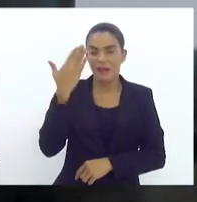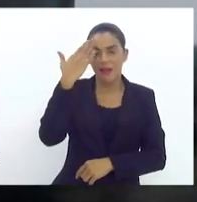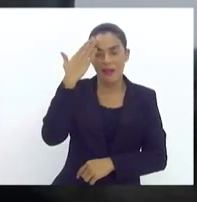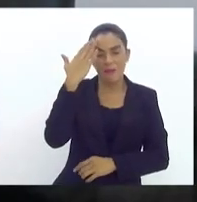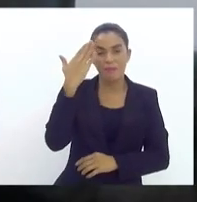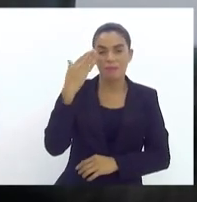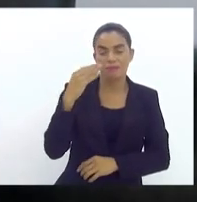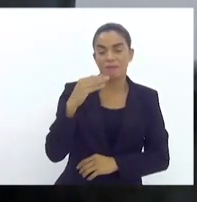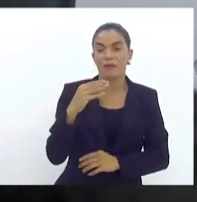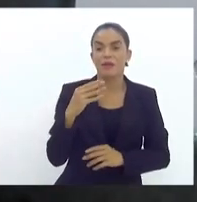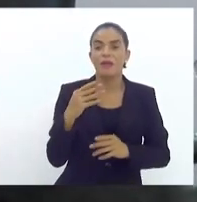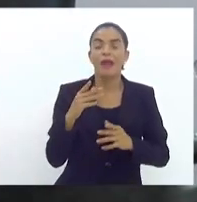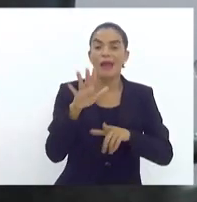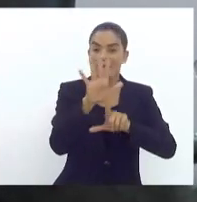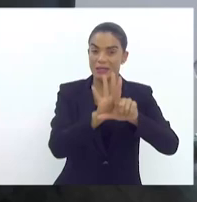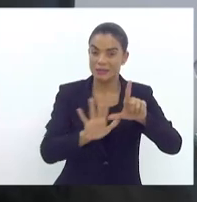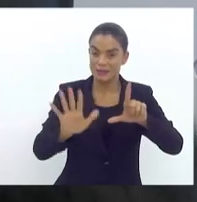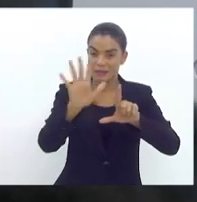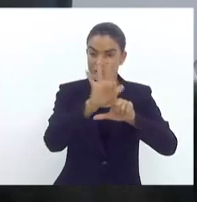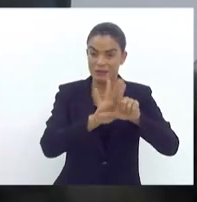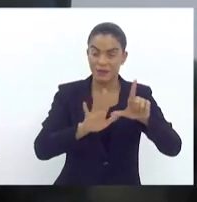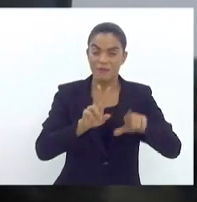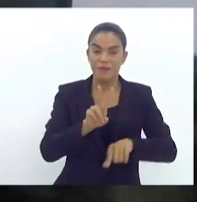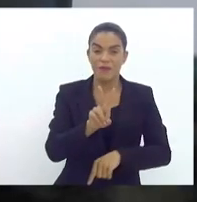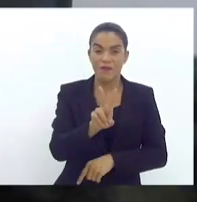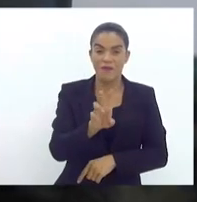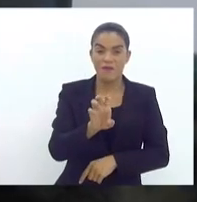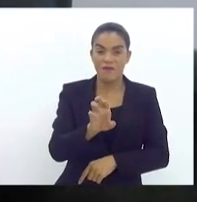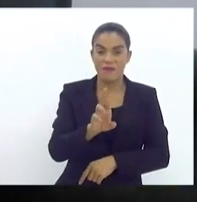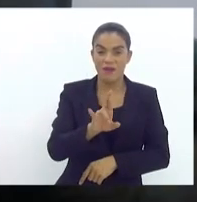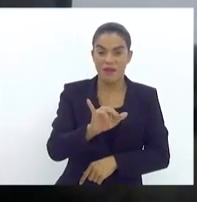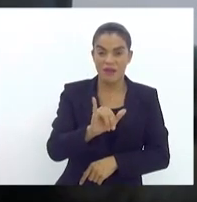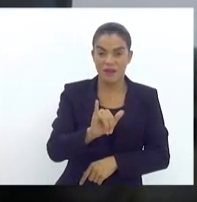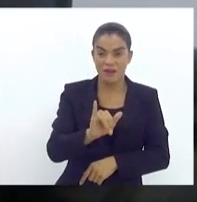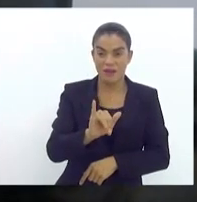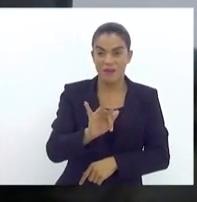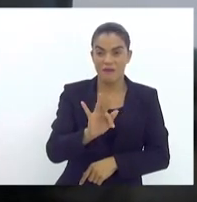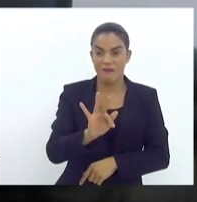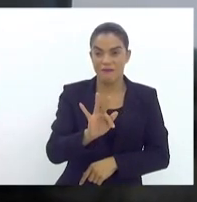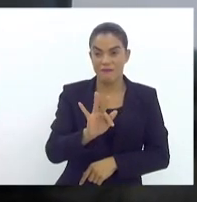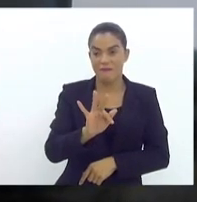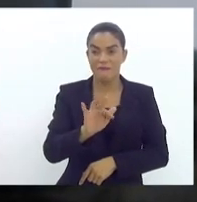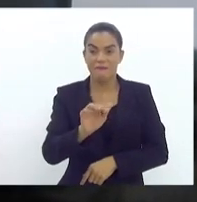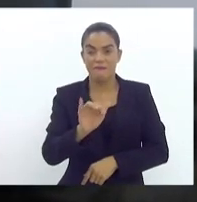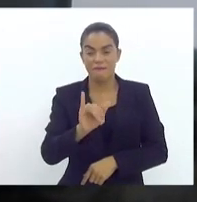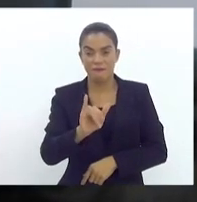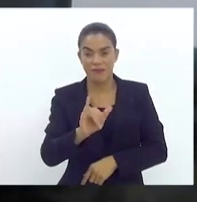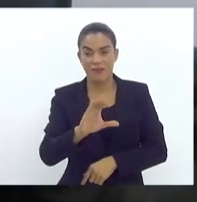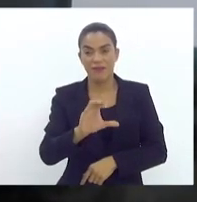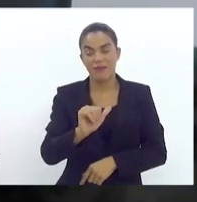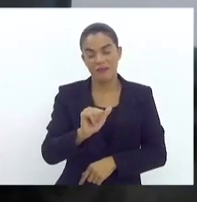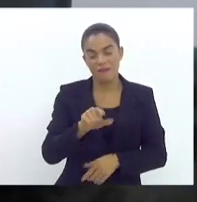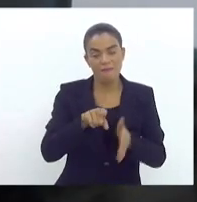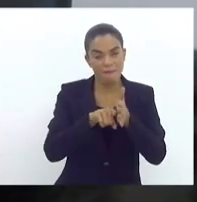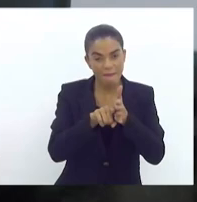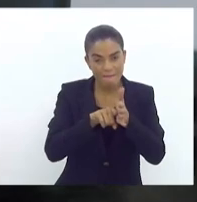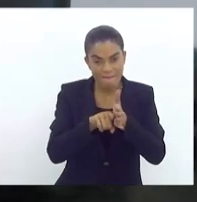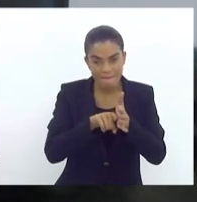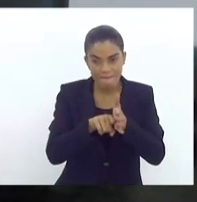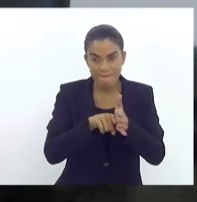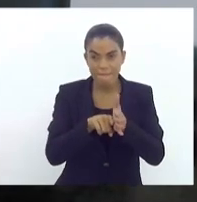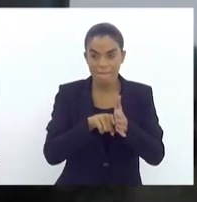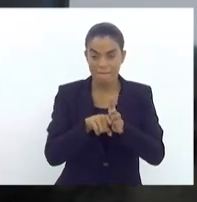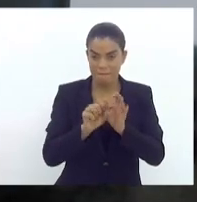E essa plataforma verificavel também que o senhor coloca aqui essa plataforma ela pode